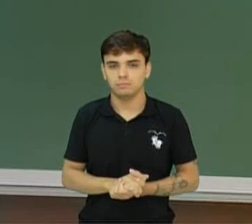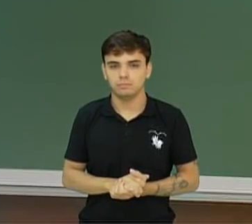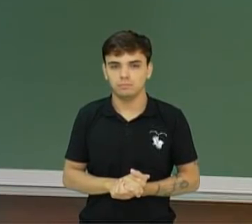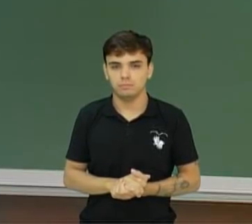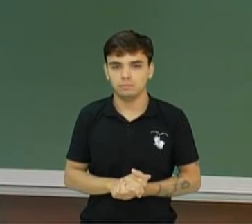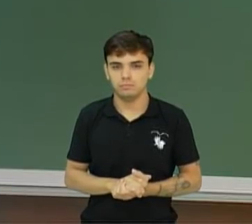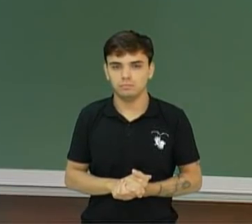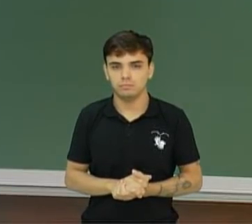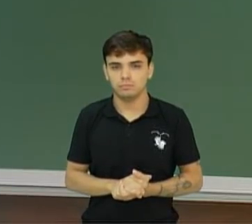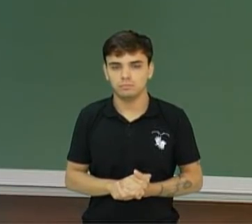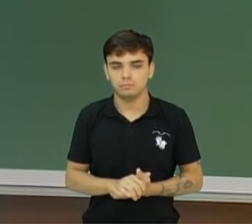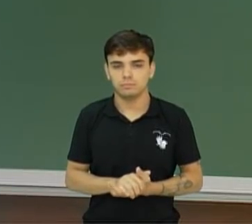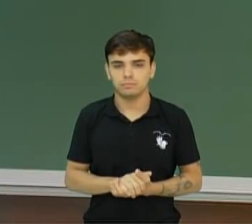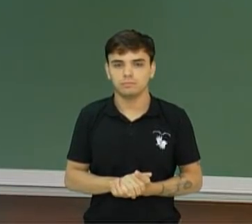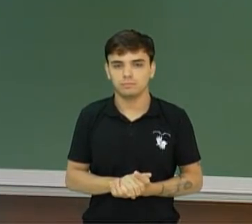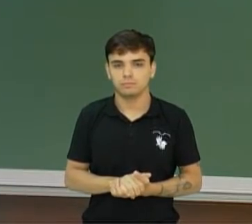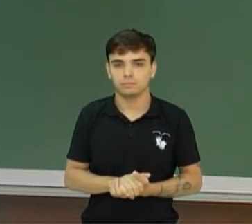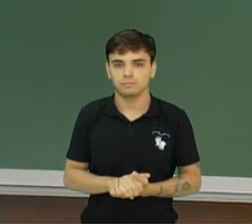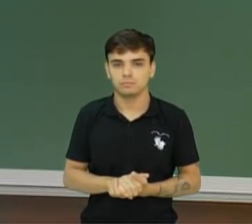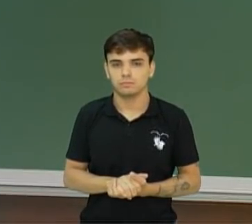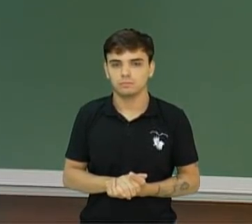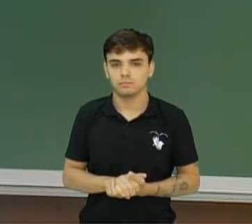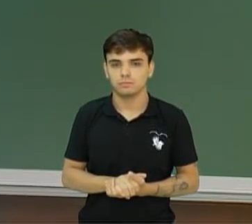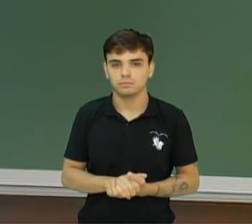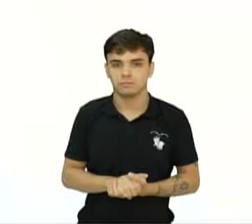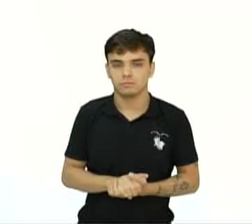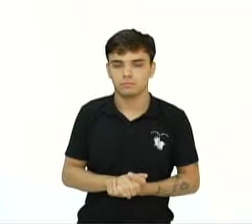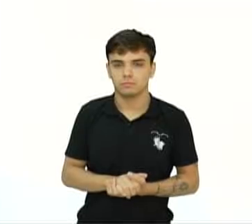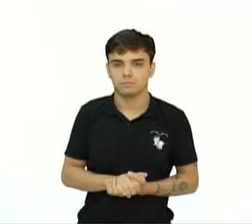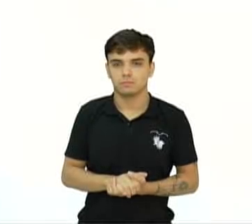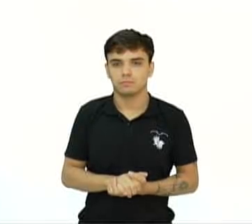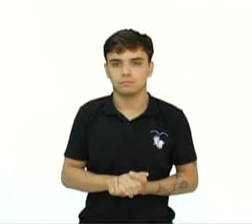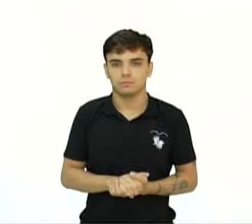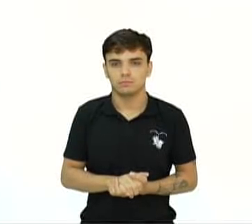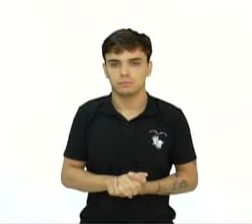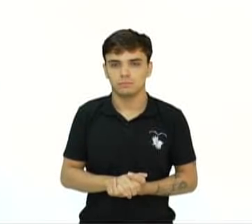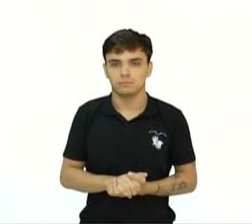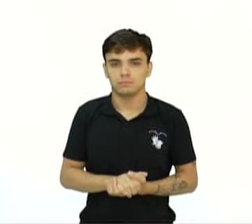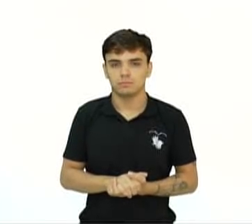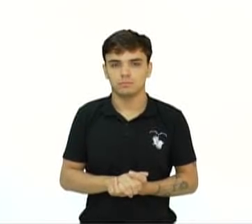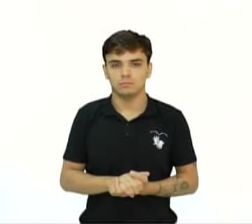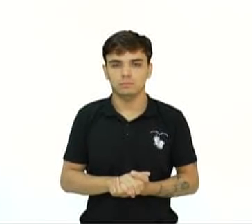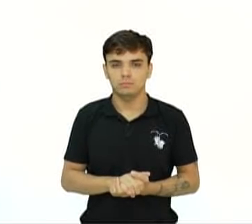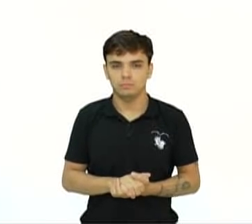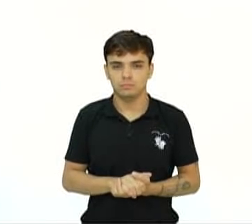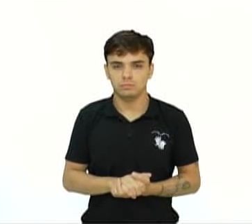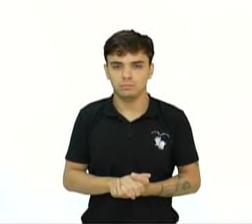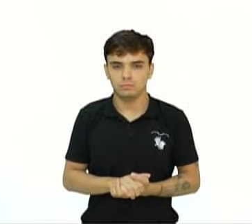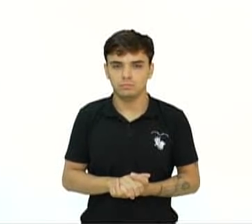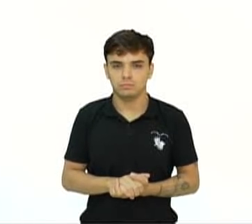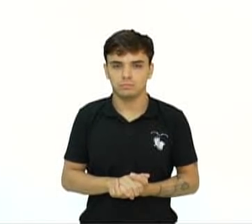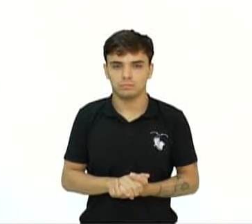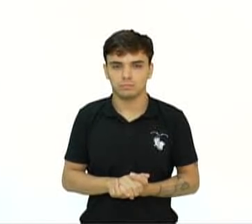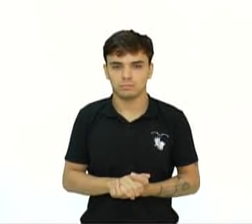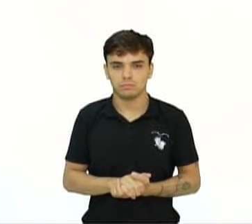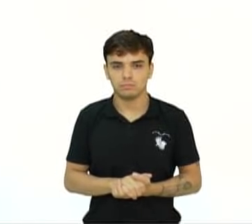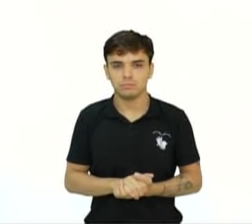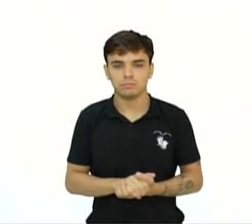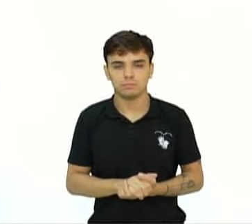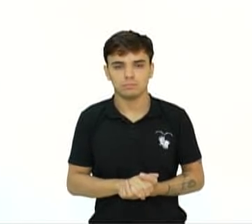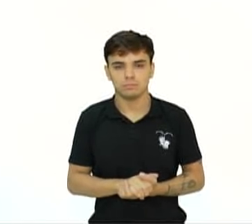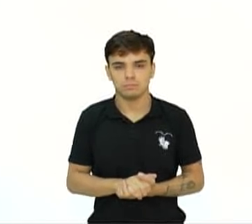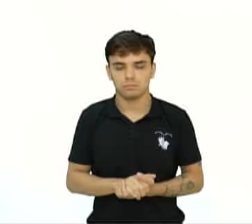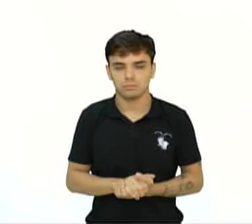named Francesco del Giocondo. Historians believe Francesco commissioned the painting for their new home